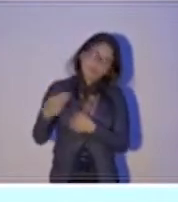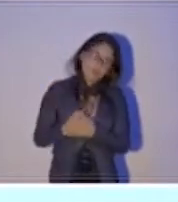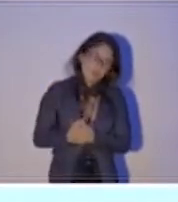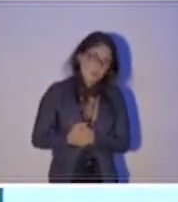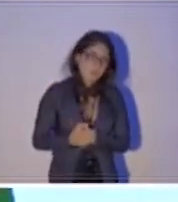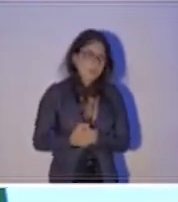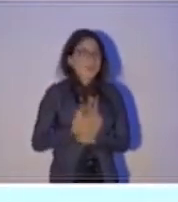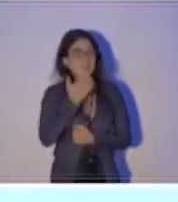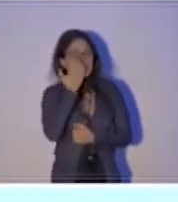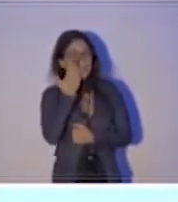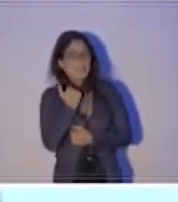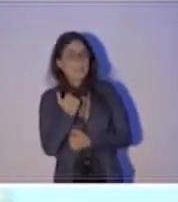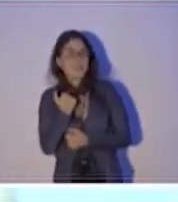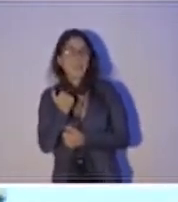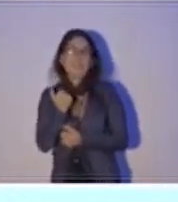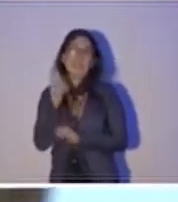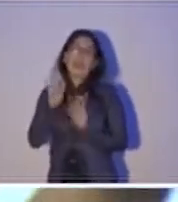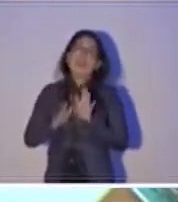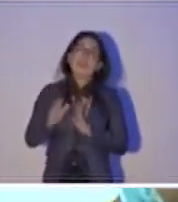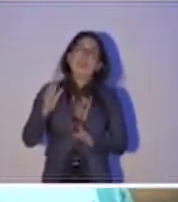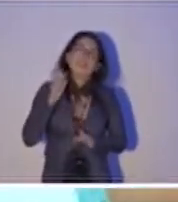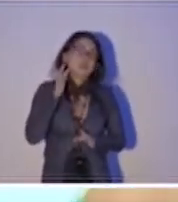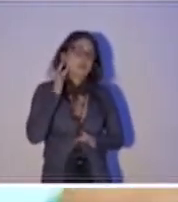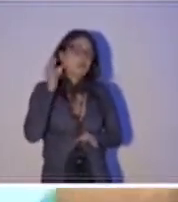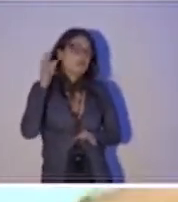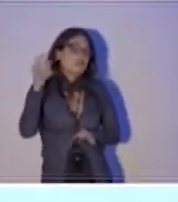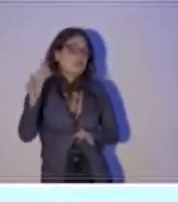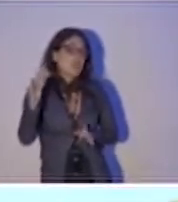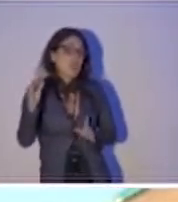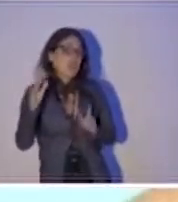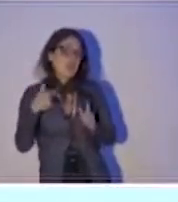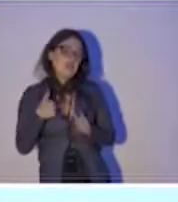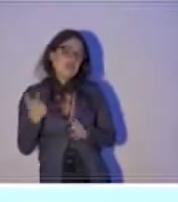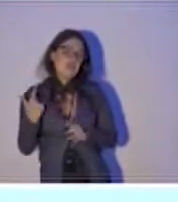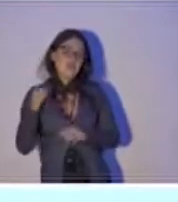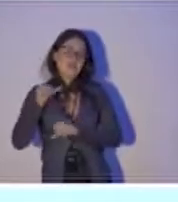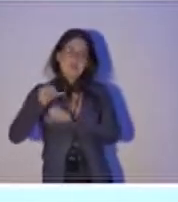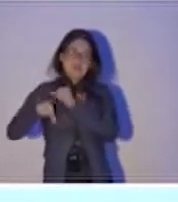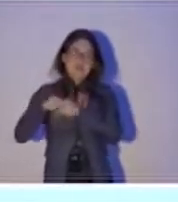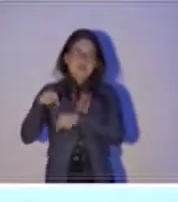eu sei que talvez um dia eu seja uma professora igual a vocês, né?